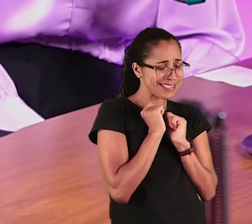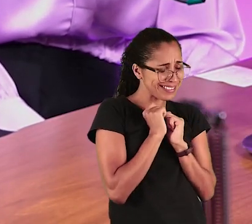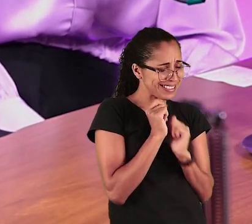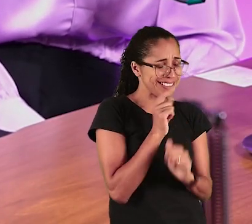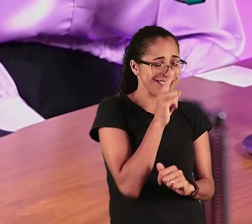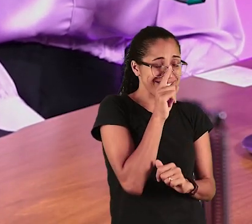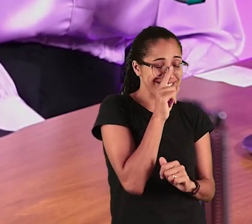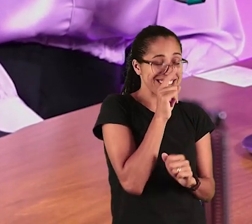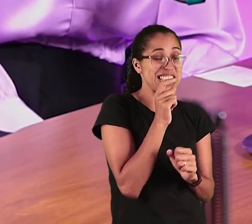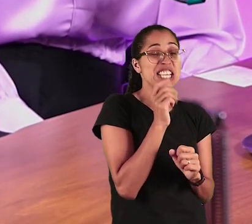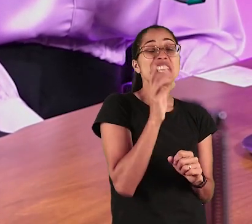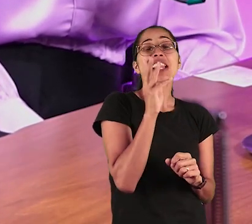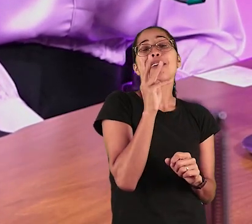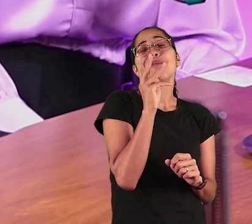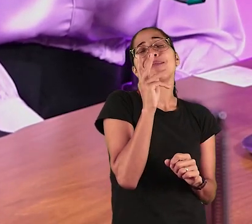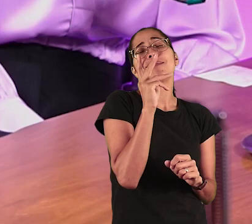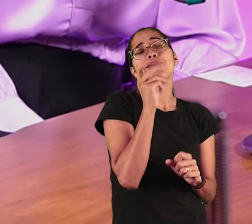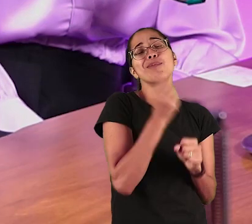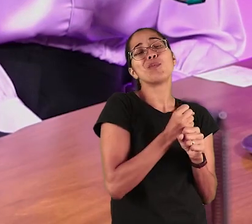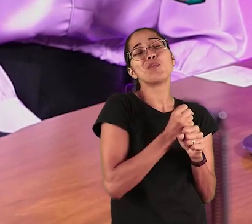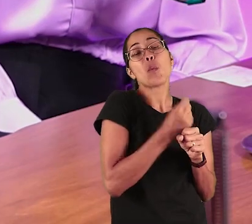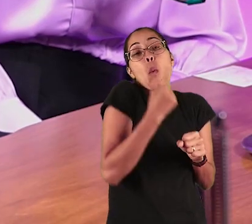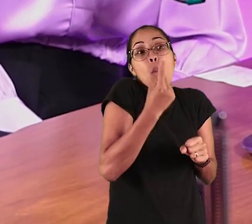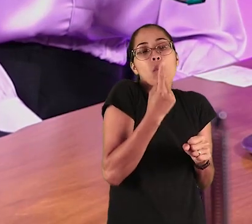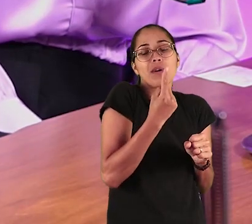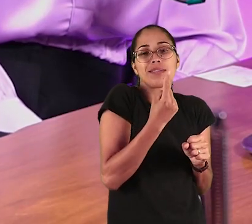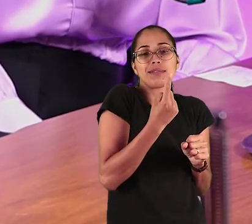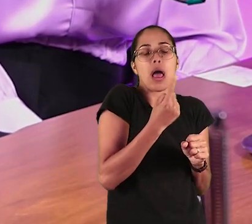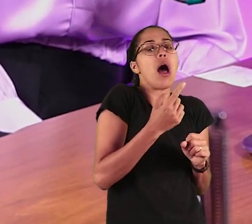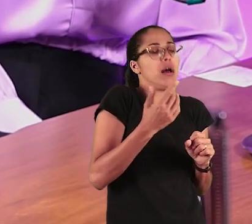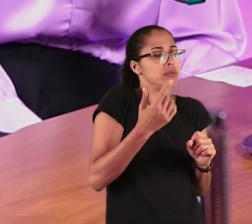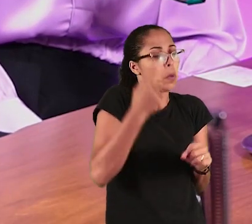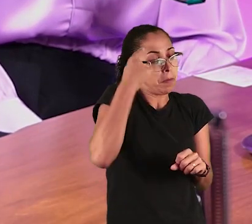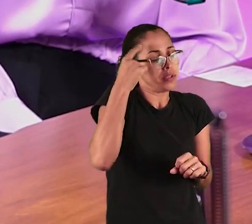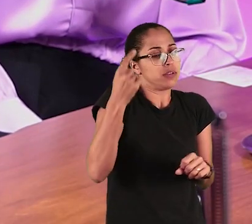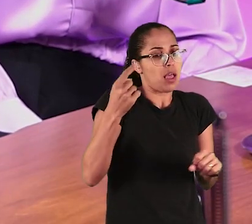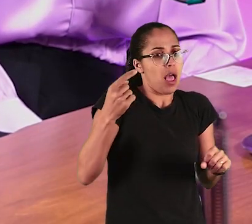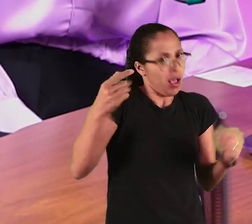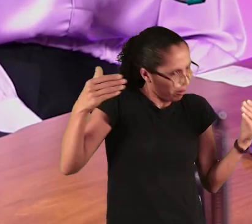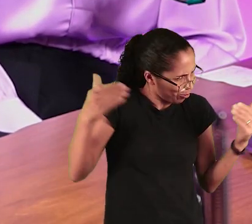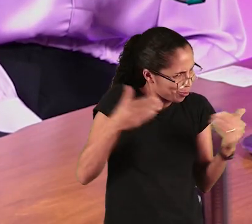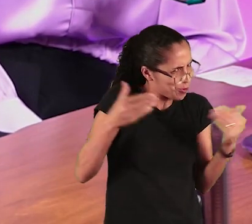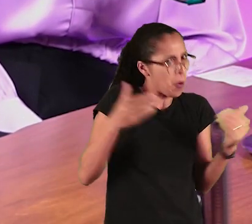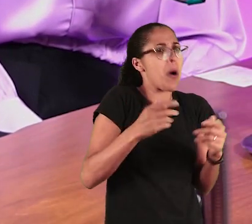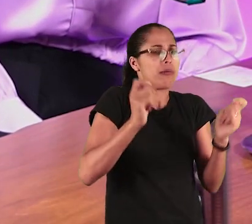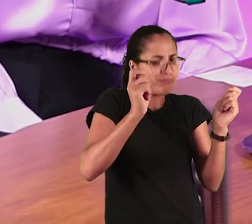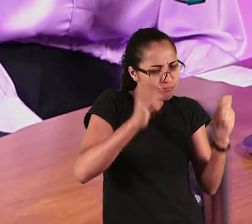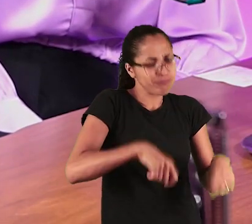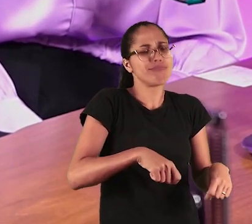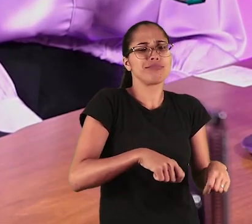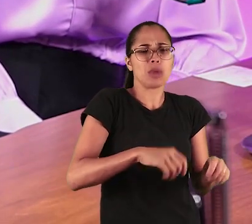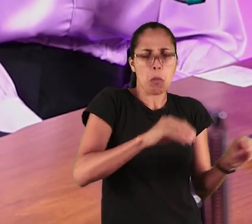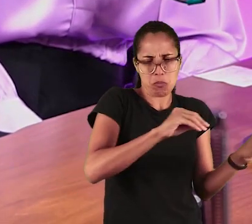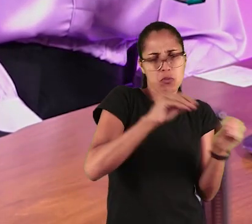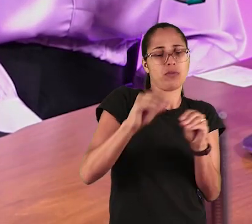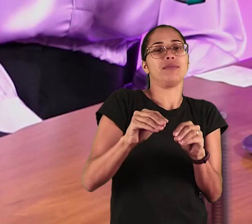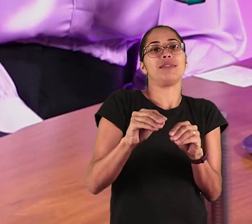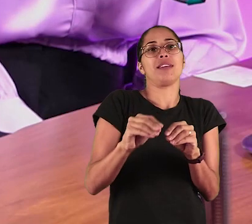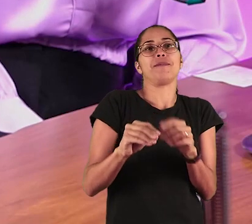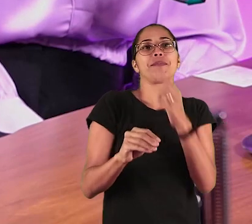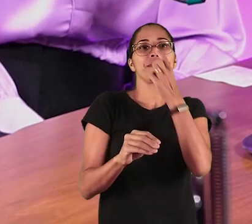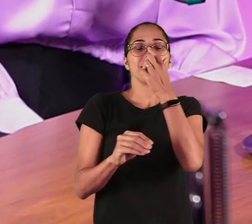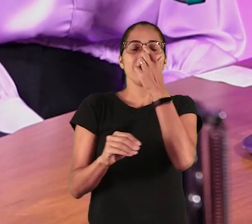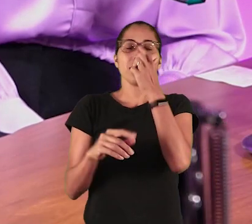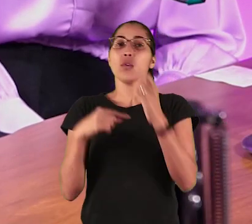assim tão inseguro eu demorei um ano levando as duas coisas até falar não acho que agora dá e que não daí assim talvez